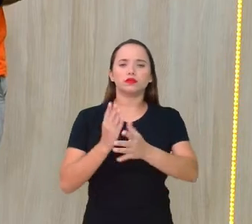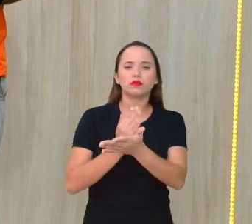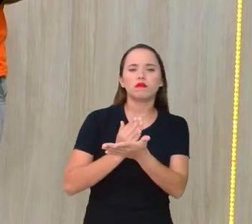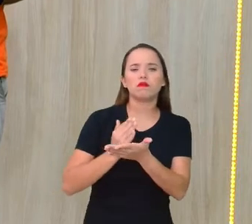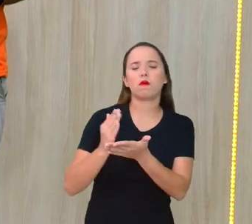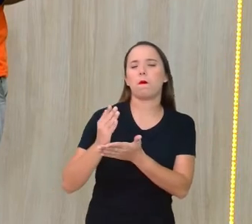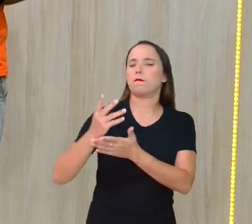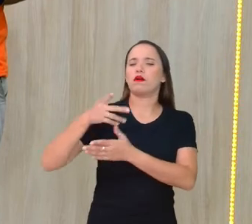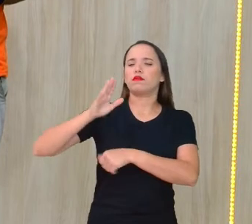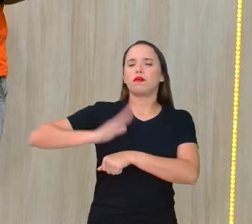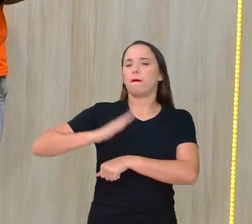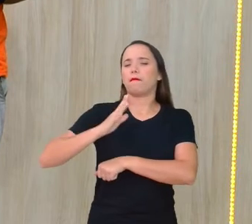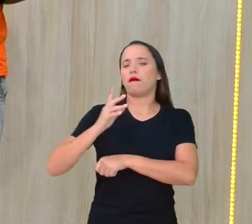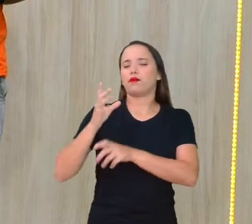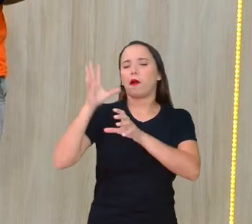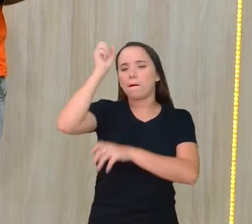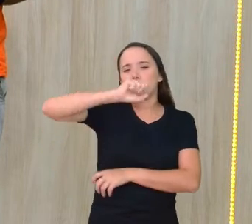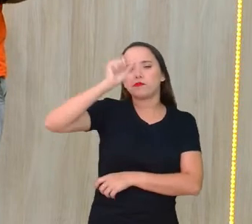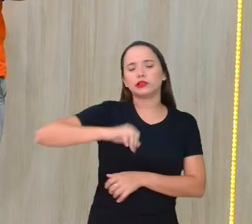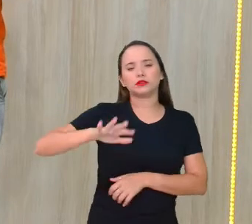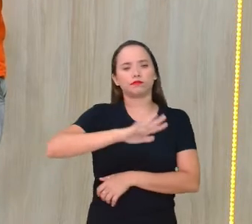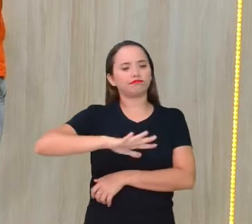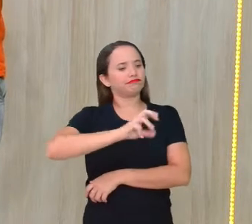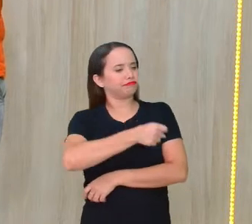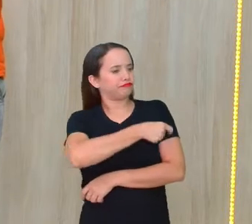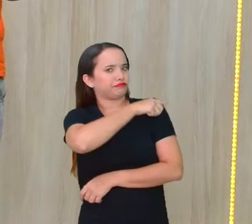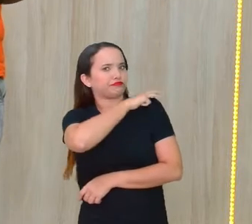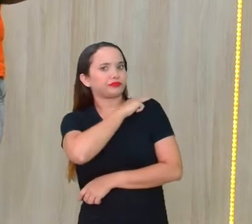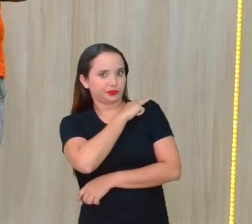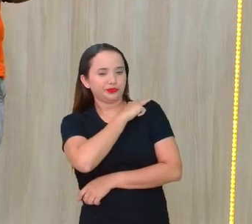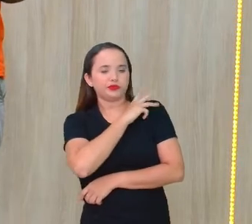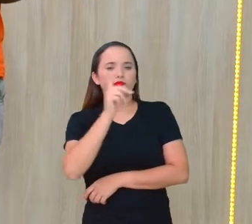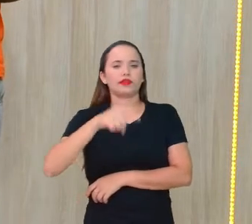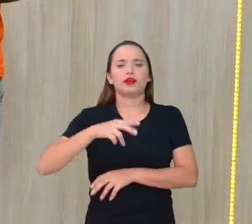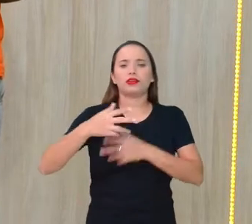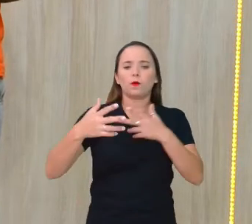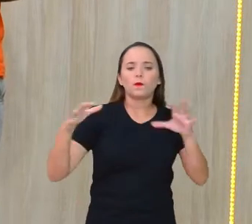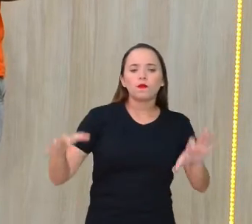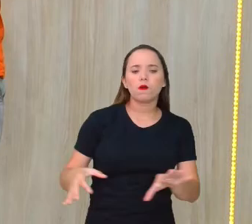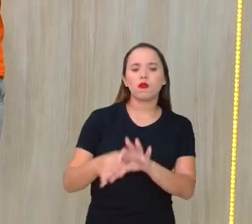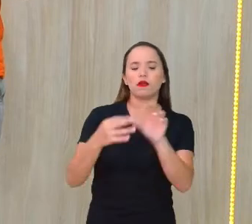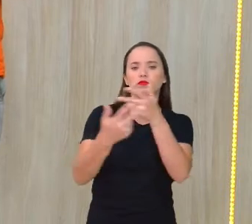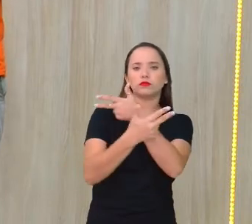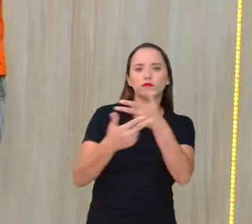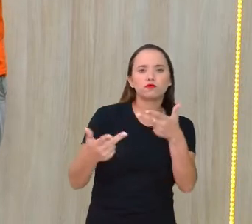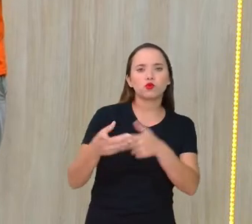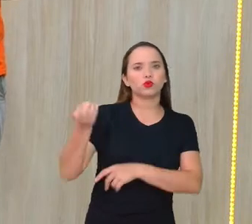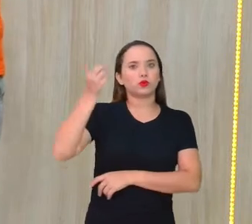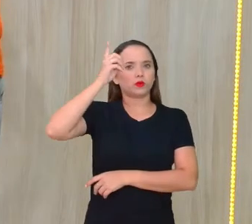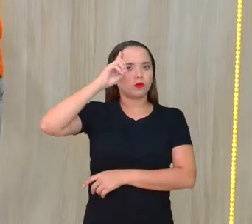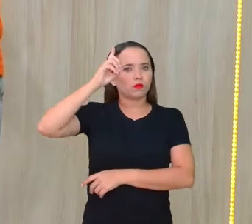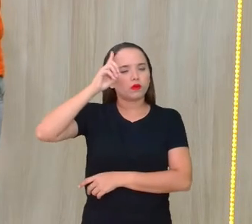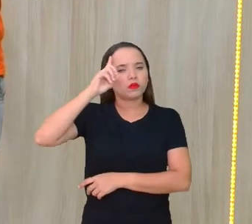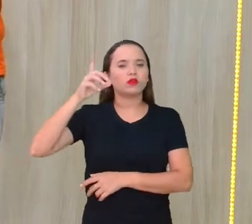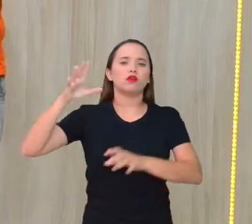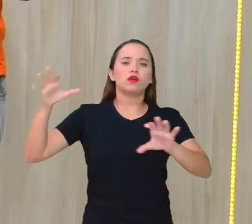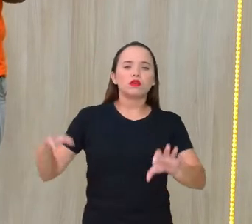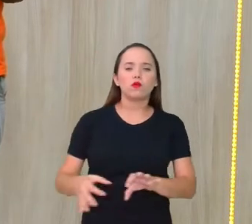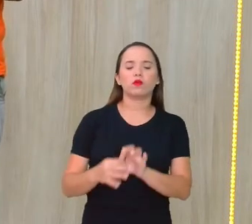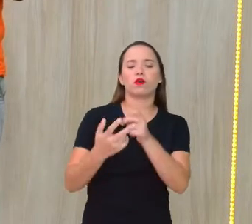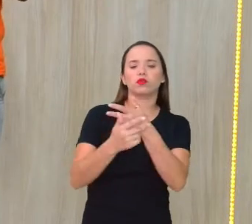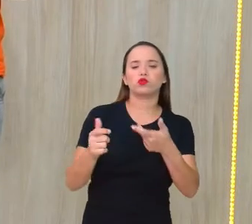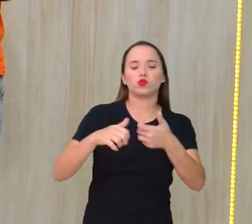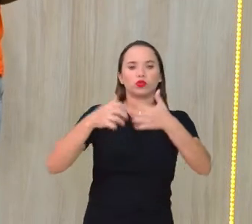médio, uma matemática onde você vai ver relações do dia a dia, você vai ver relações da natureza, relações